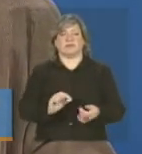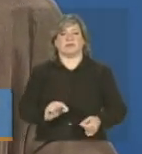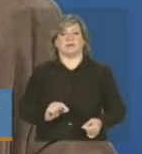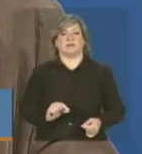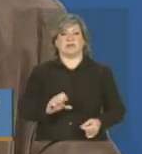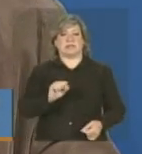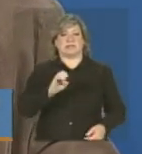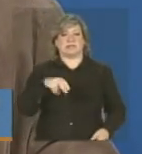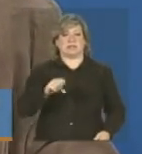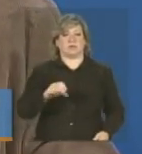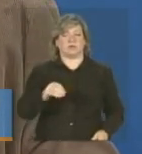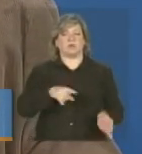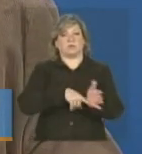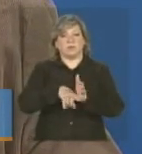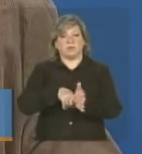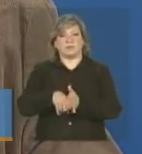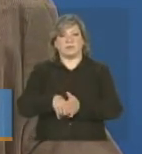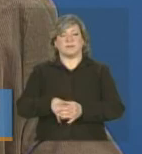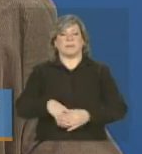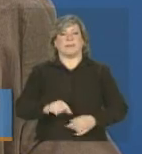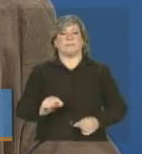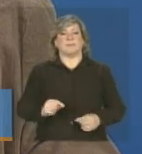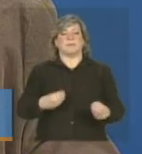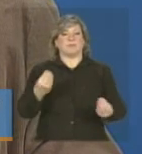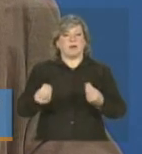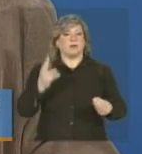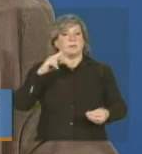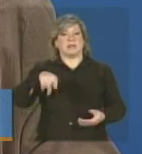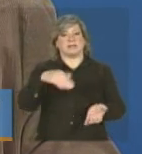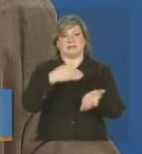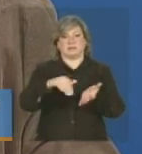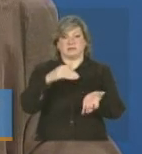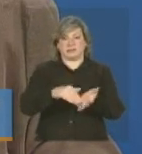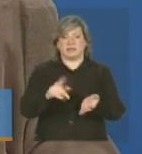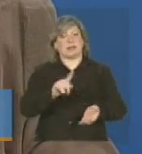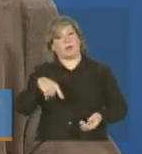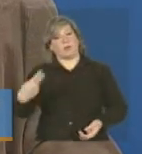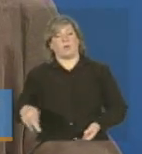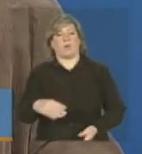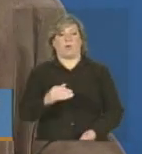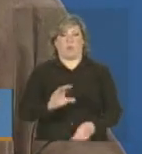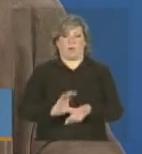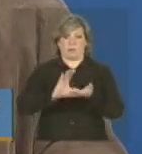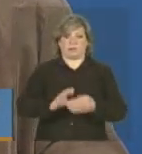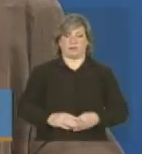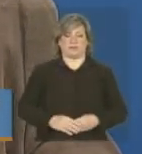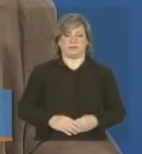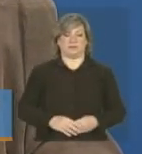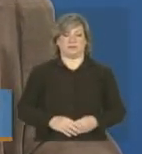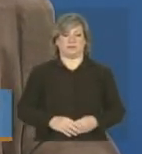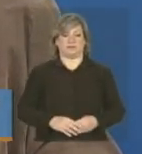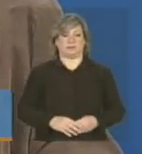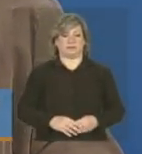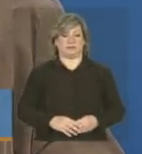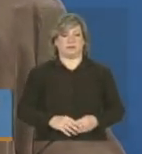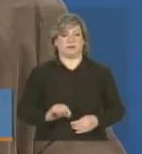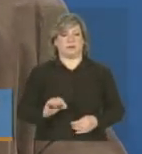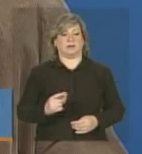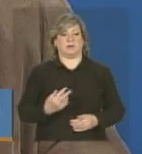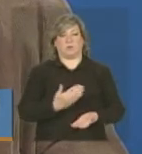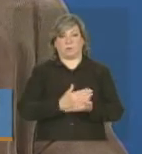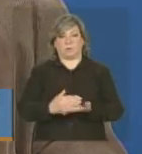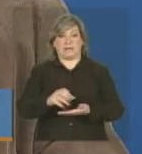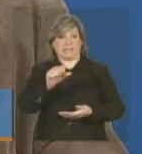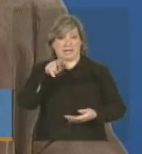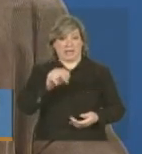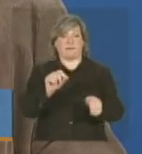ao censo como da secretaria, não do conselho. Quem fizer, aí, nos dias subsequentes, né?